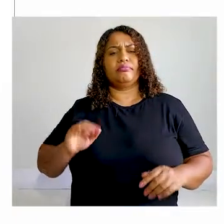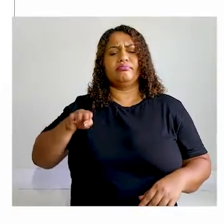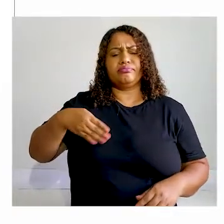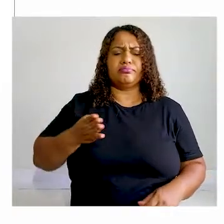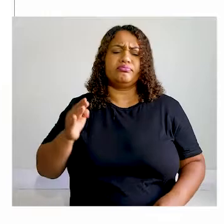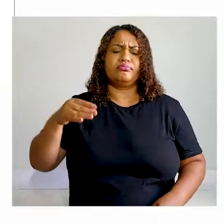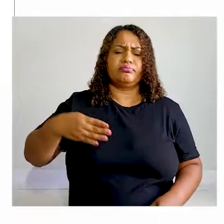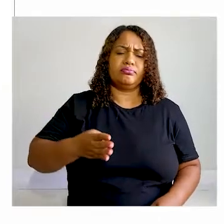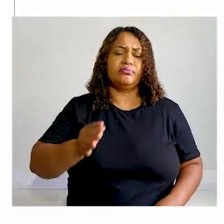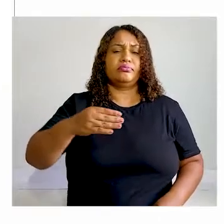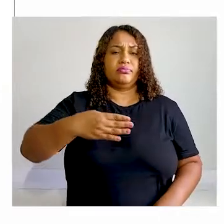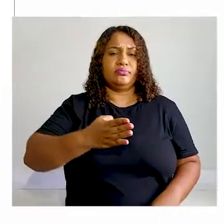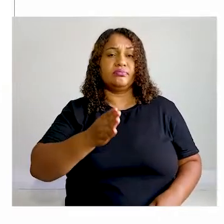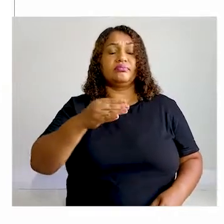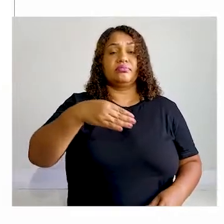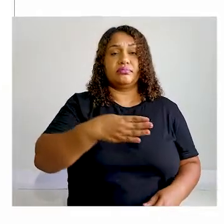correnteza.